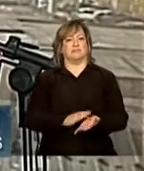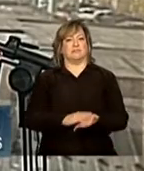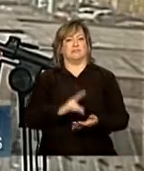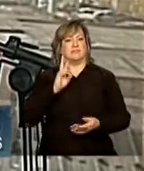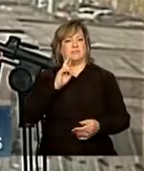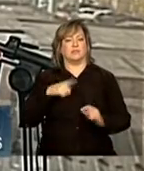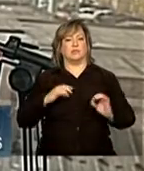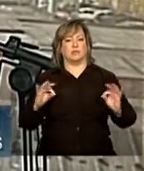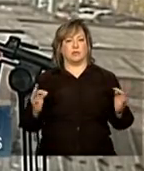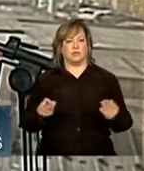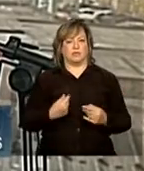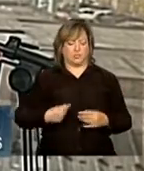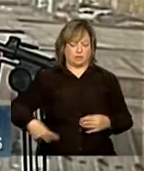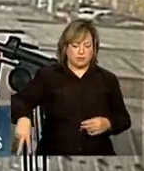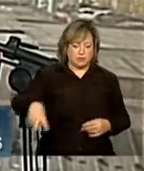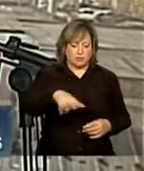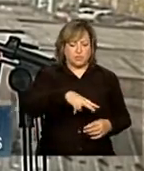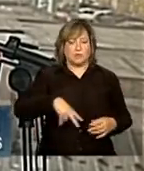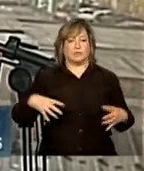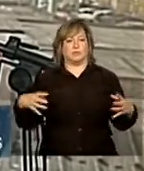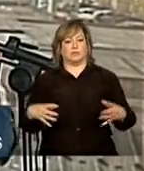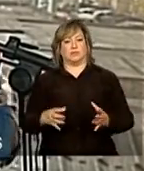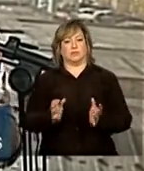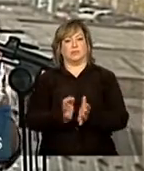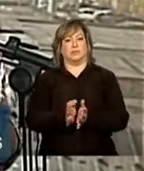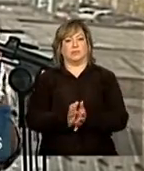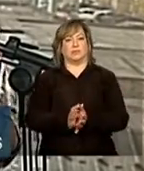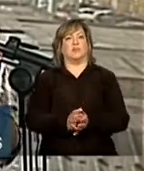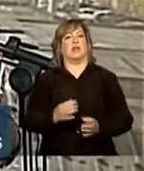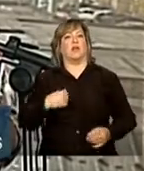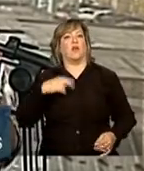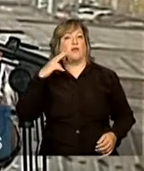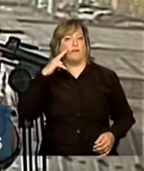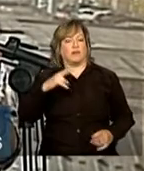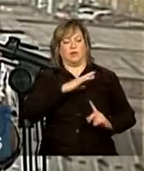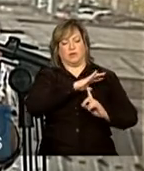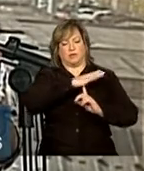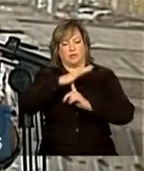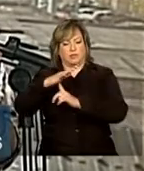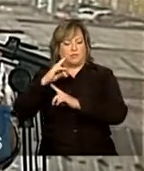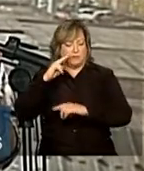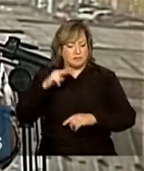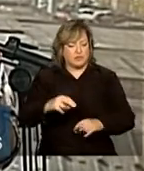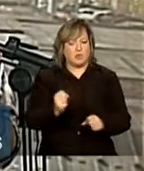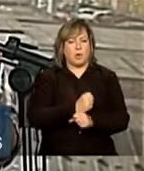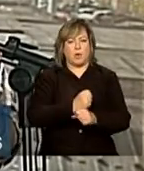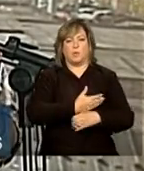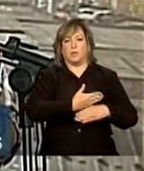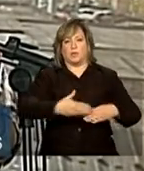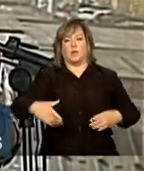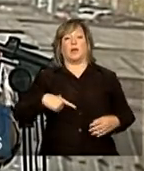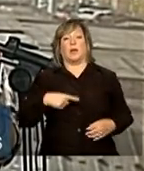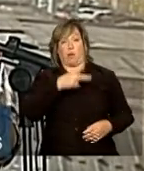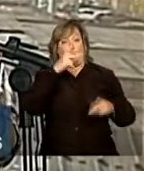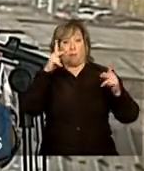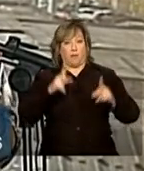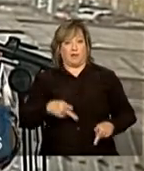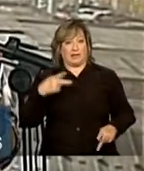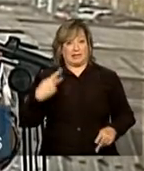merecia, e tenho certeza, sobretudo, a população dessa cidade vai